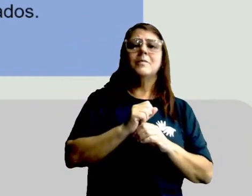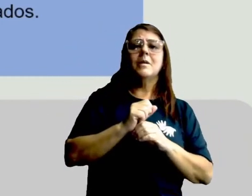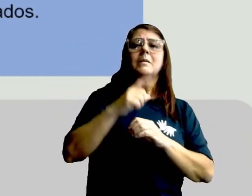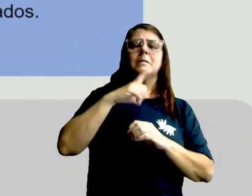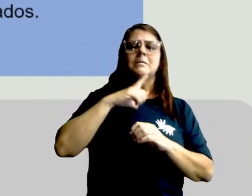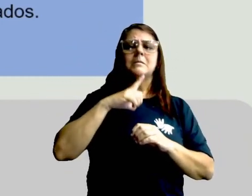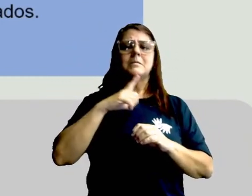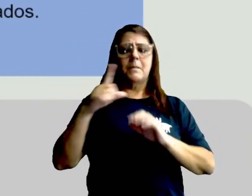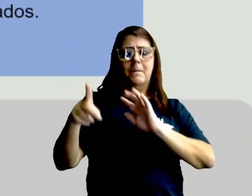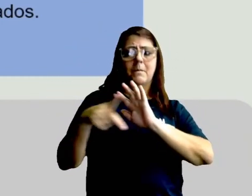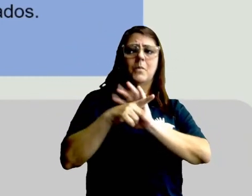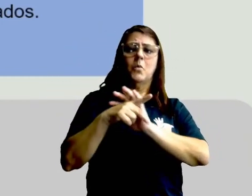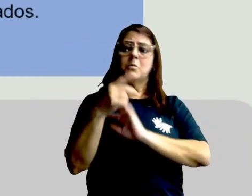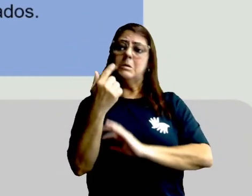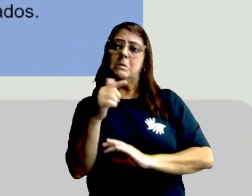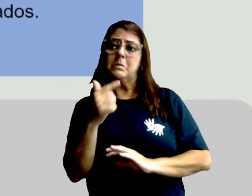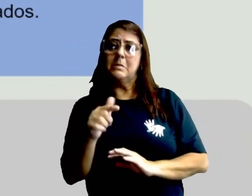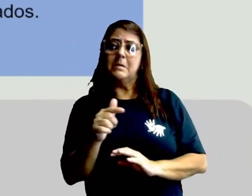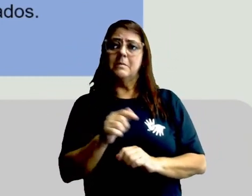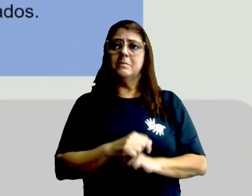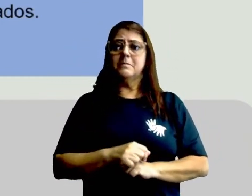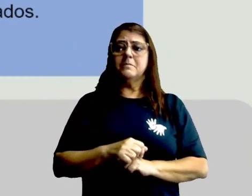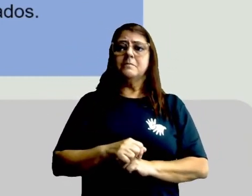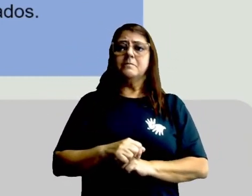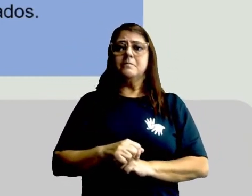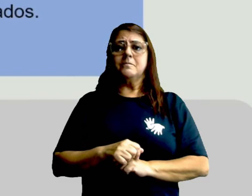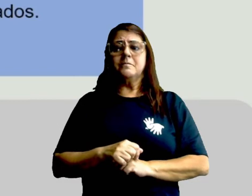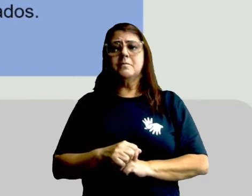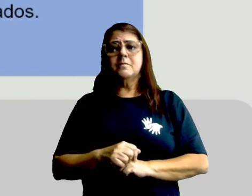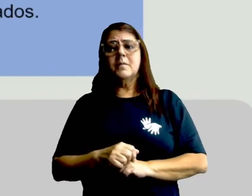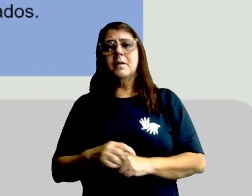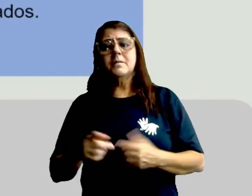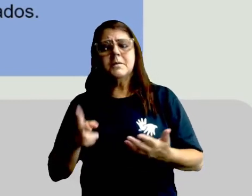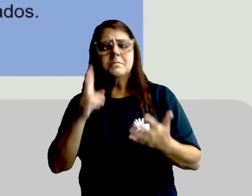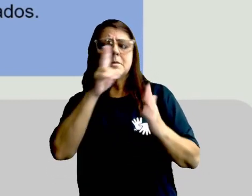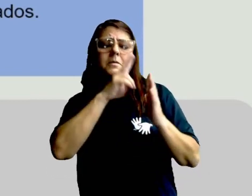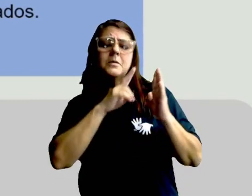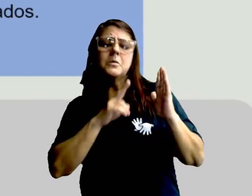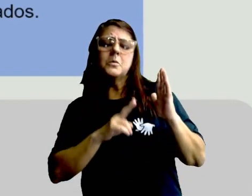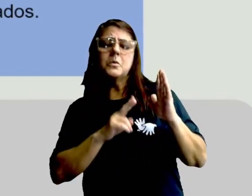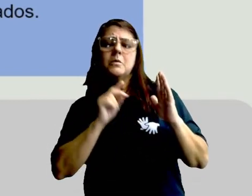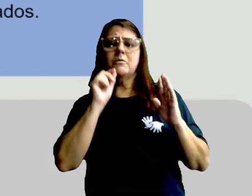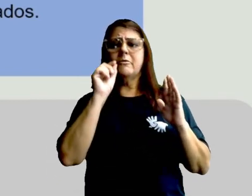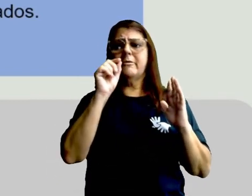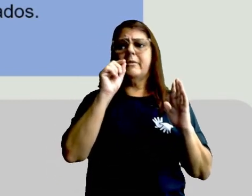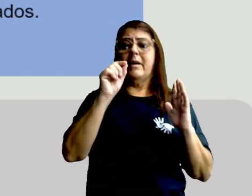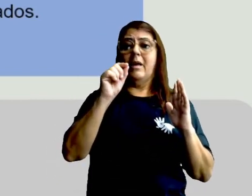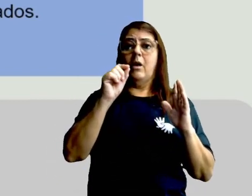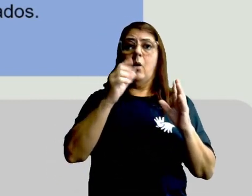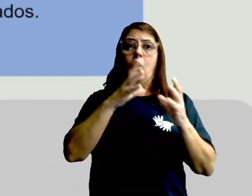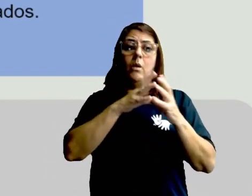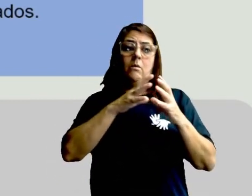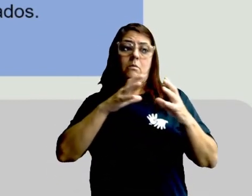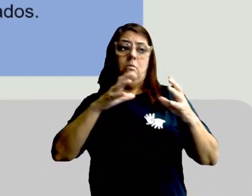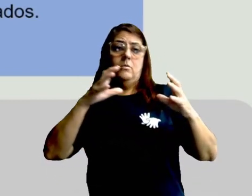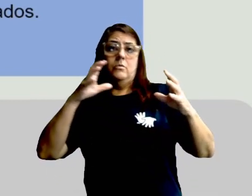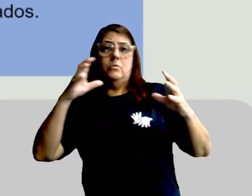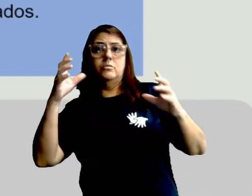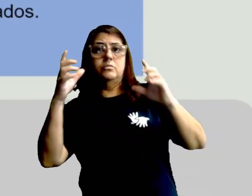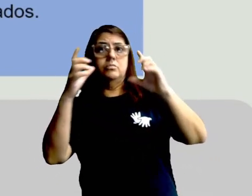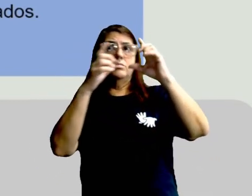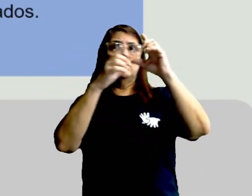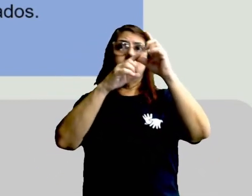são chamados também de corpos, né? Isso a gente já aprendeu, corpos celestes. A nossa leitura de leite foi o grande